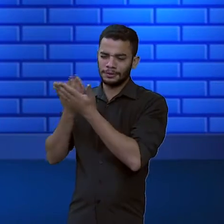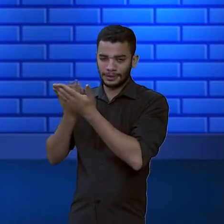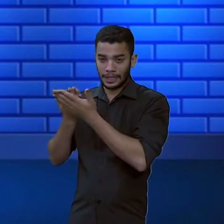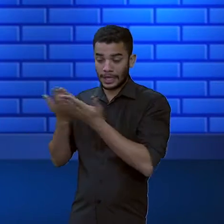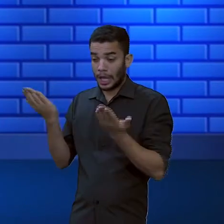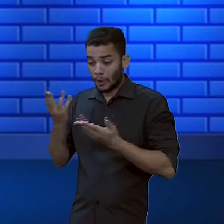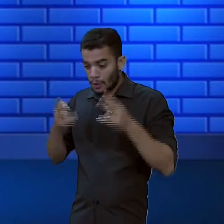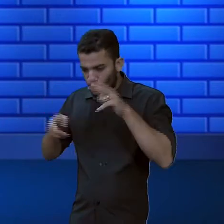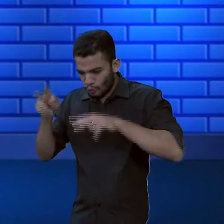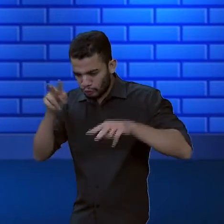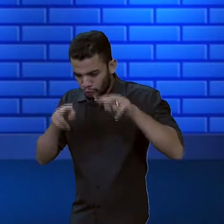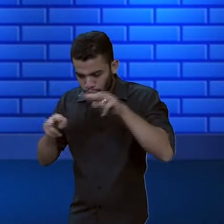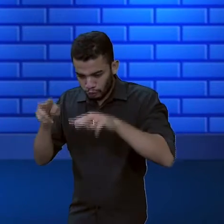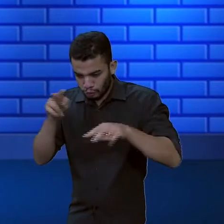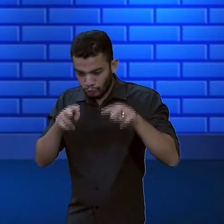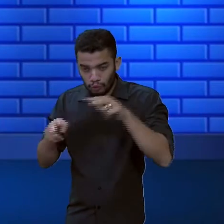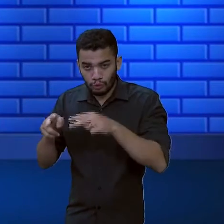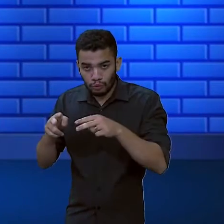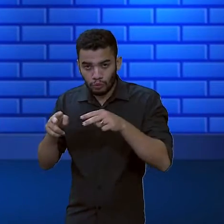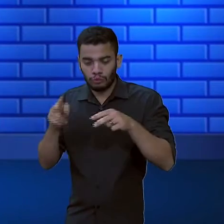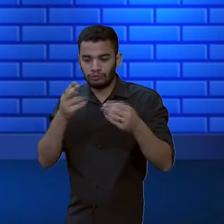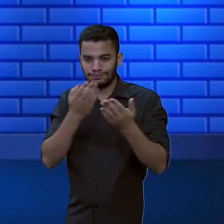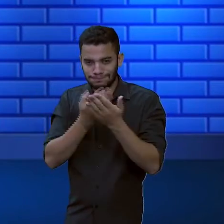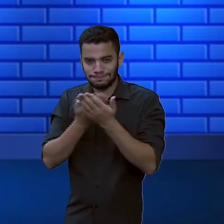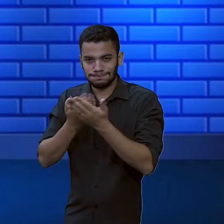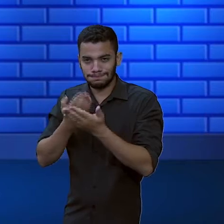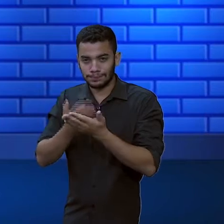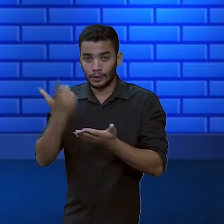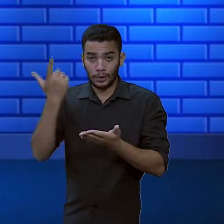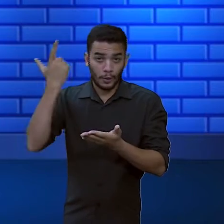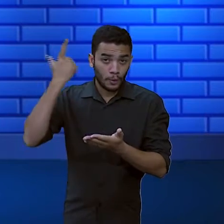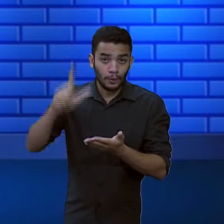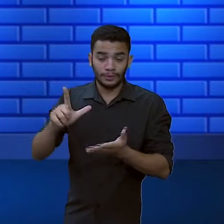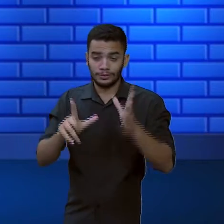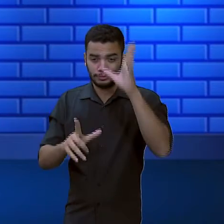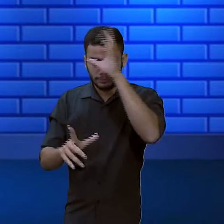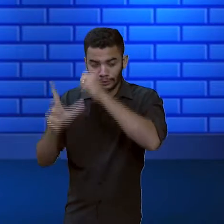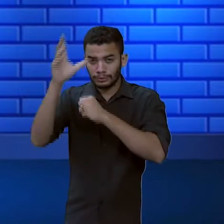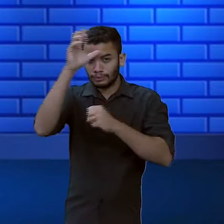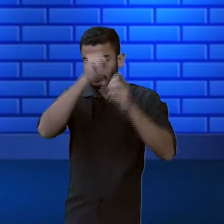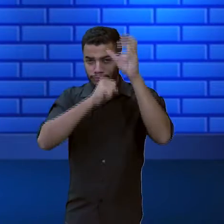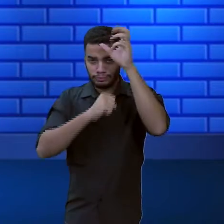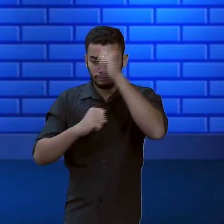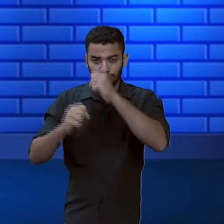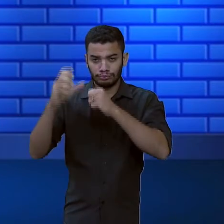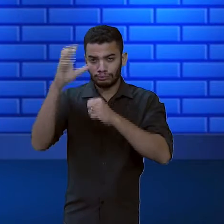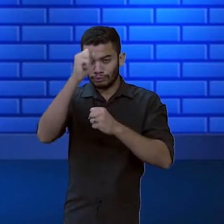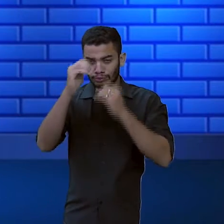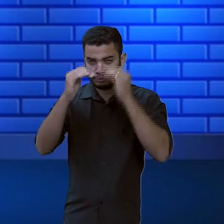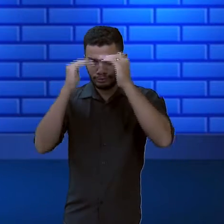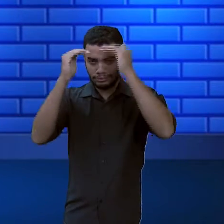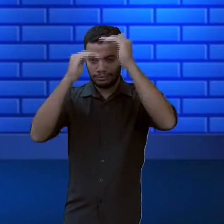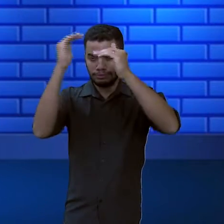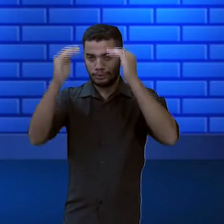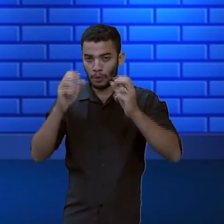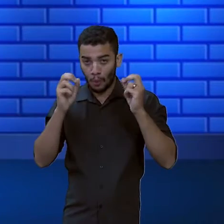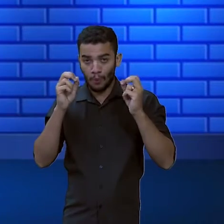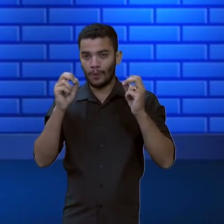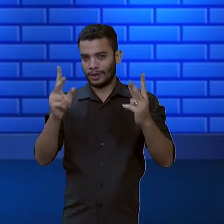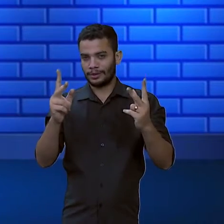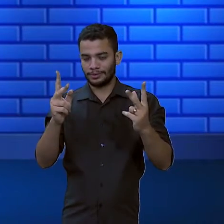revisaremos nossas últimas aulas de forma prática e, assim, esperamos que você acompanhe e consolide seu